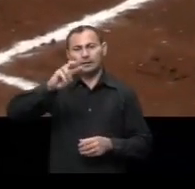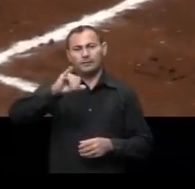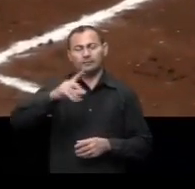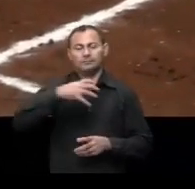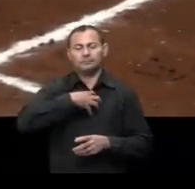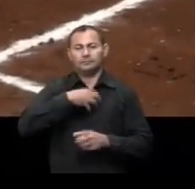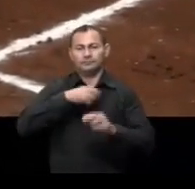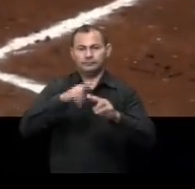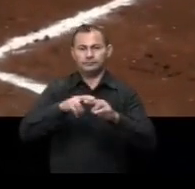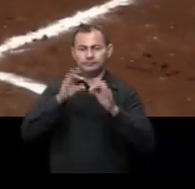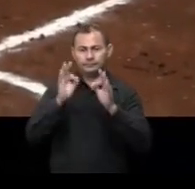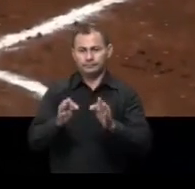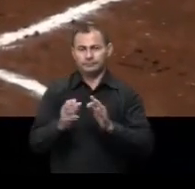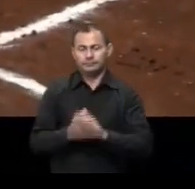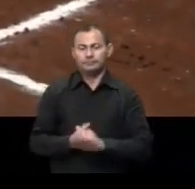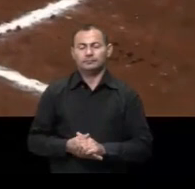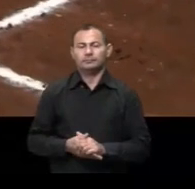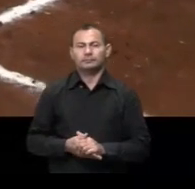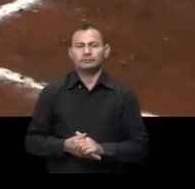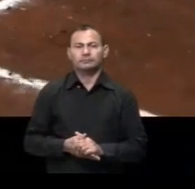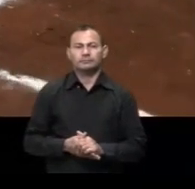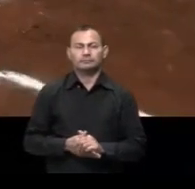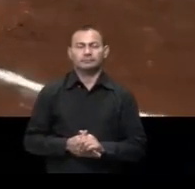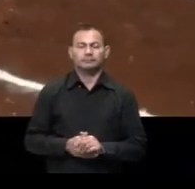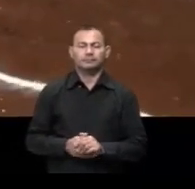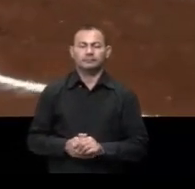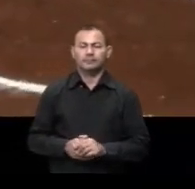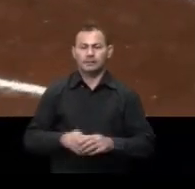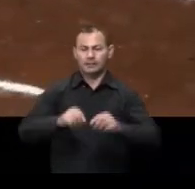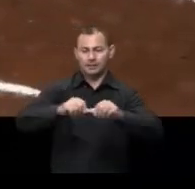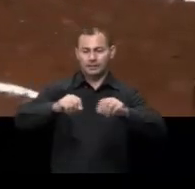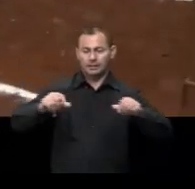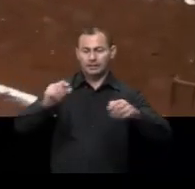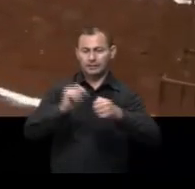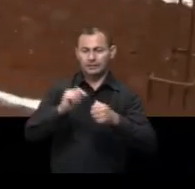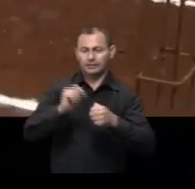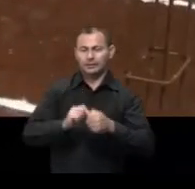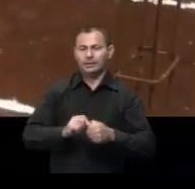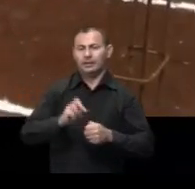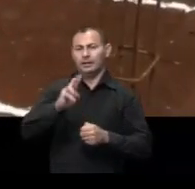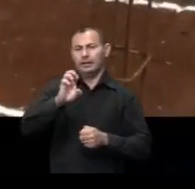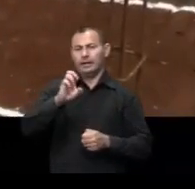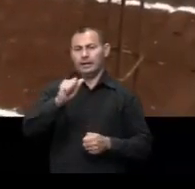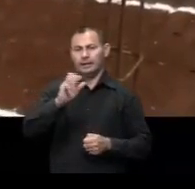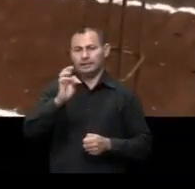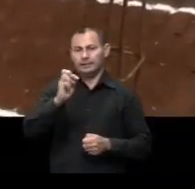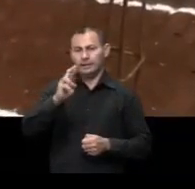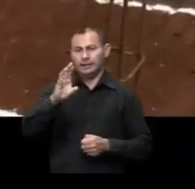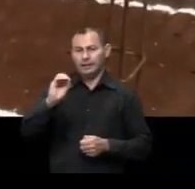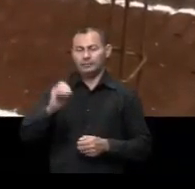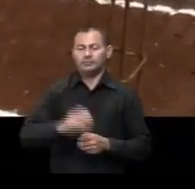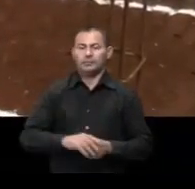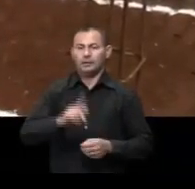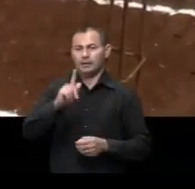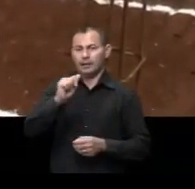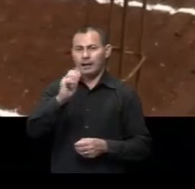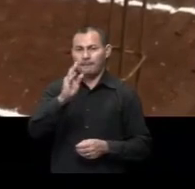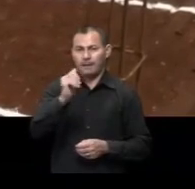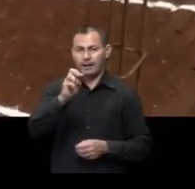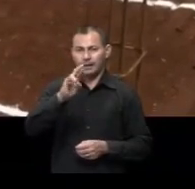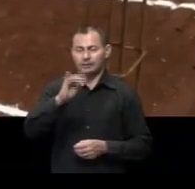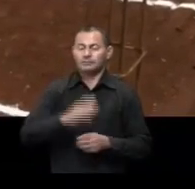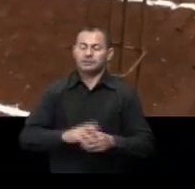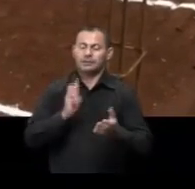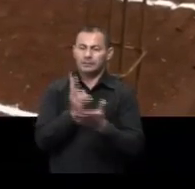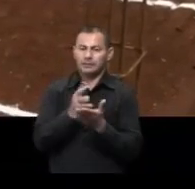no posicionamento. Então, lá no fundo, a terra, né, para fazer o reaterro. O gabarito sempre